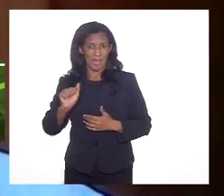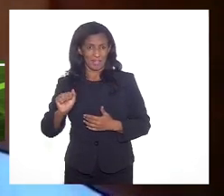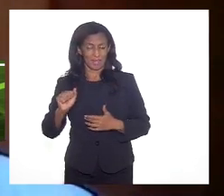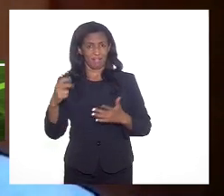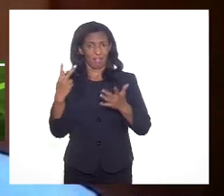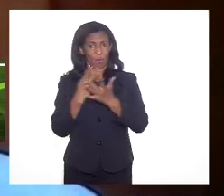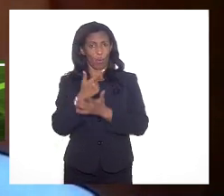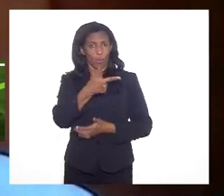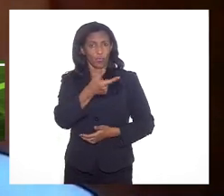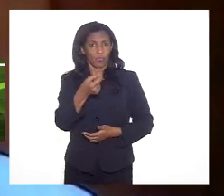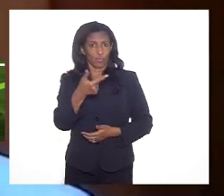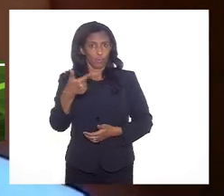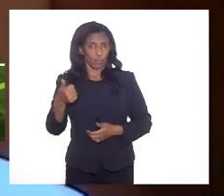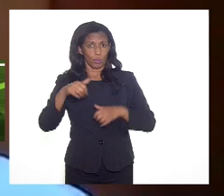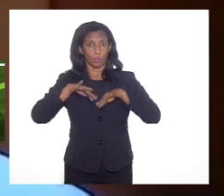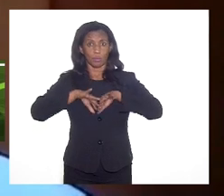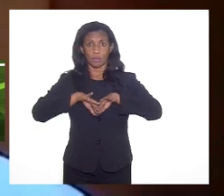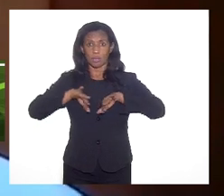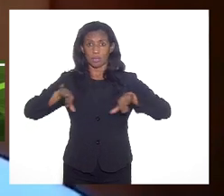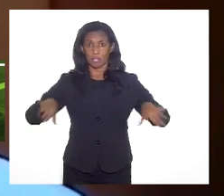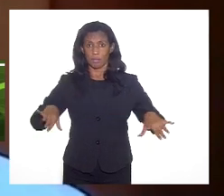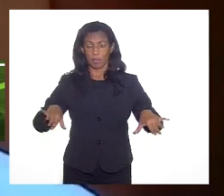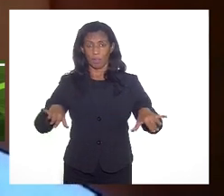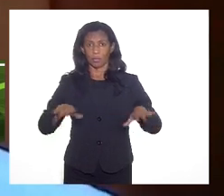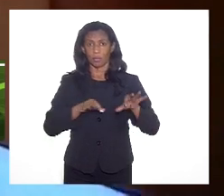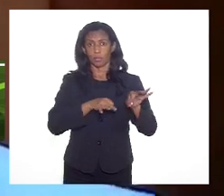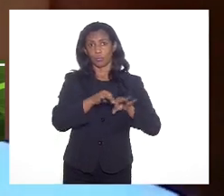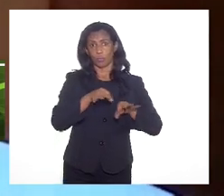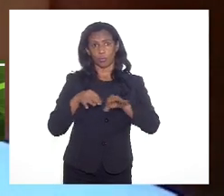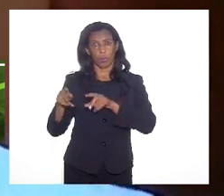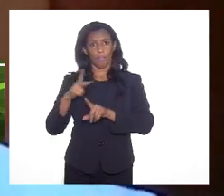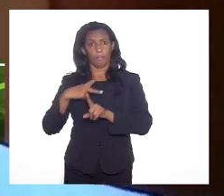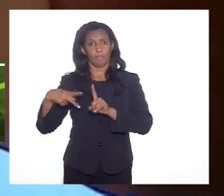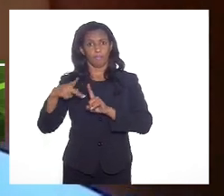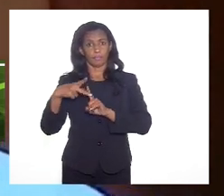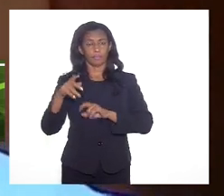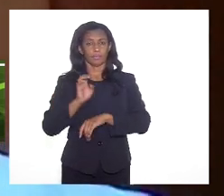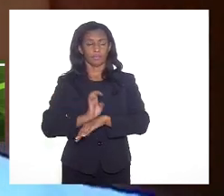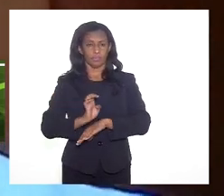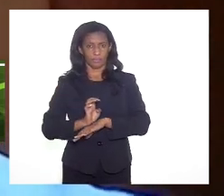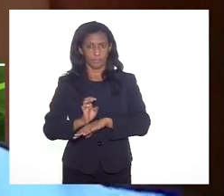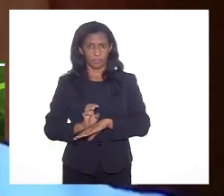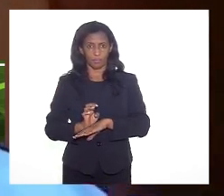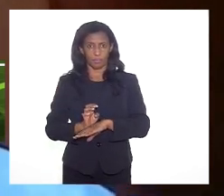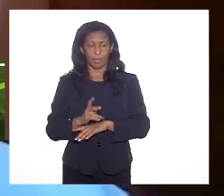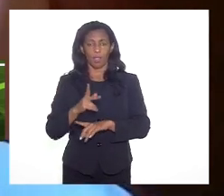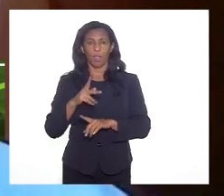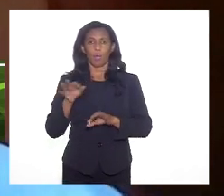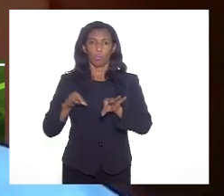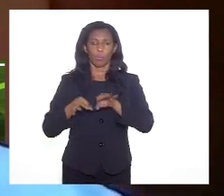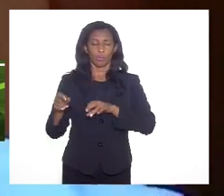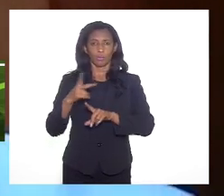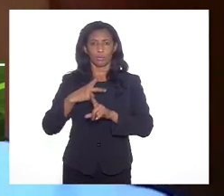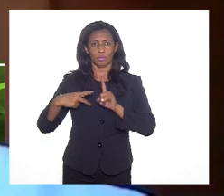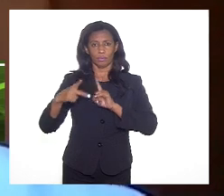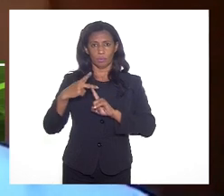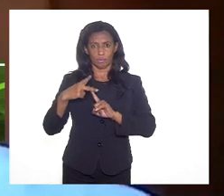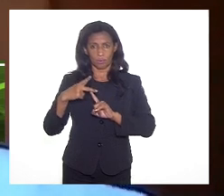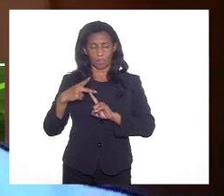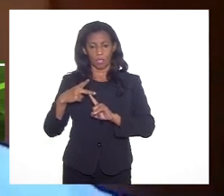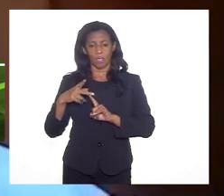2012, quando houve a separação dos dois planos previdenciários estaduais, né? O plano previdenciário propriamente dito e o